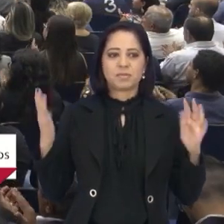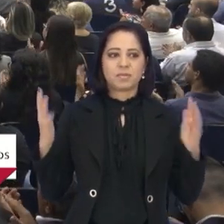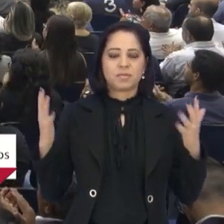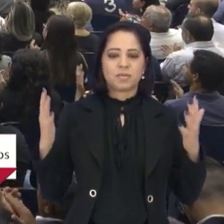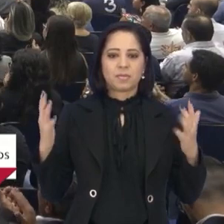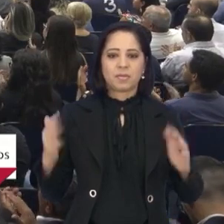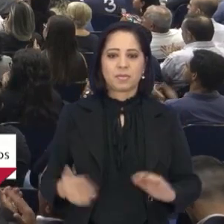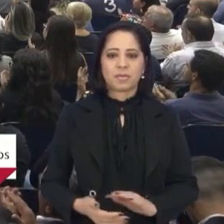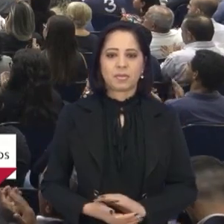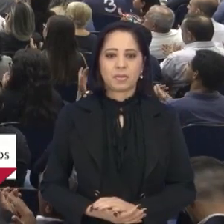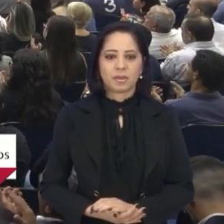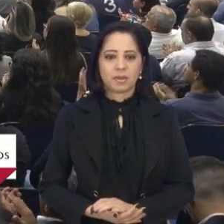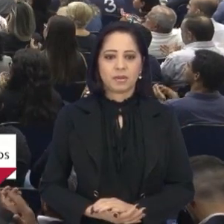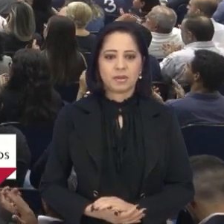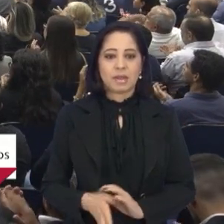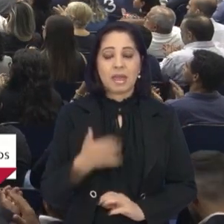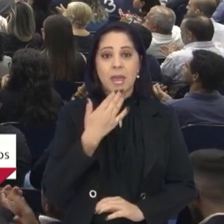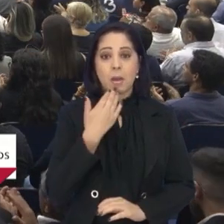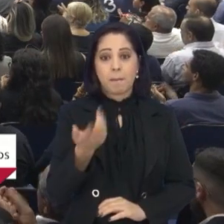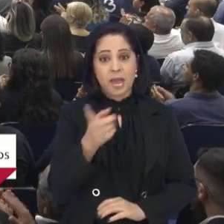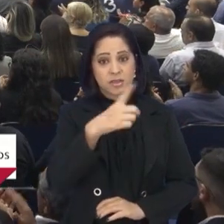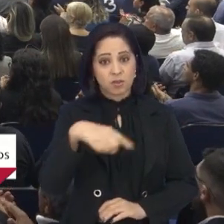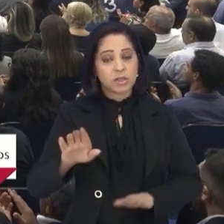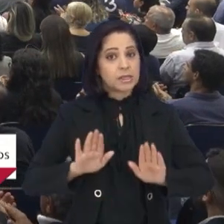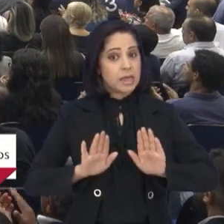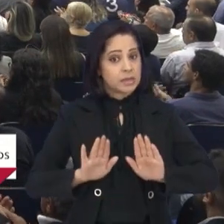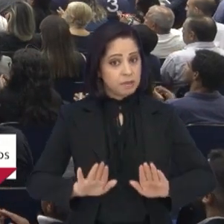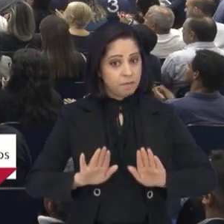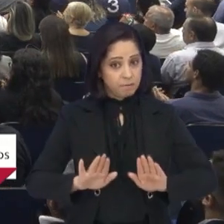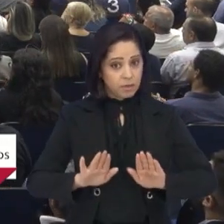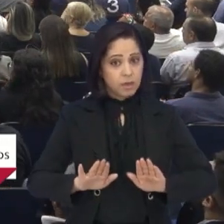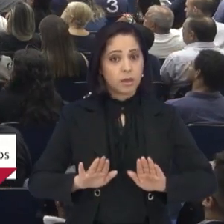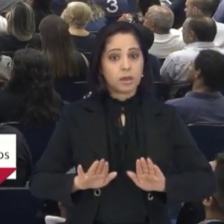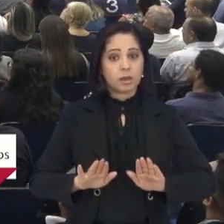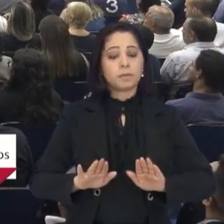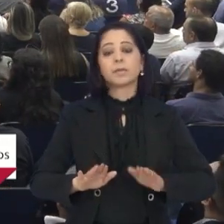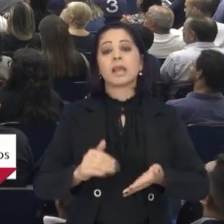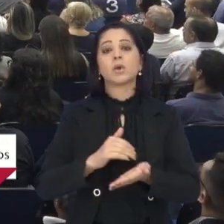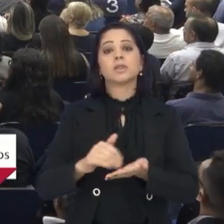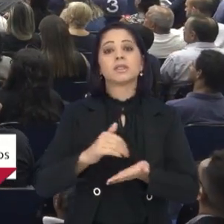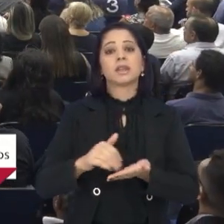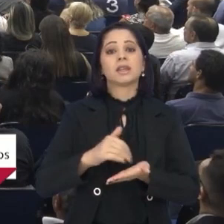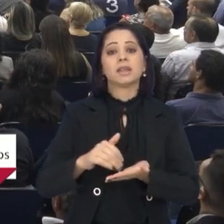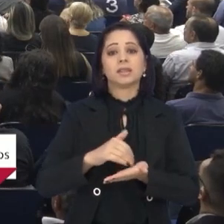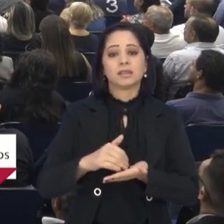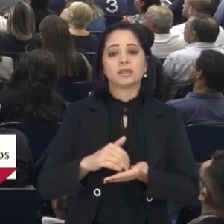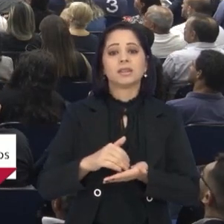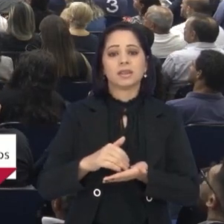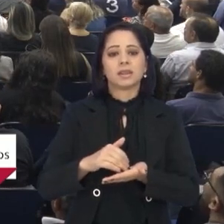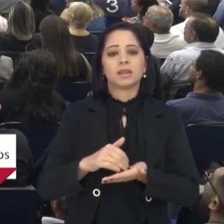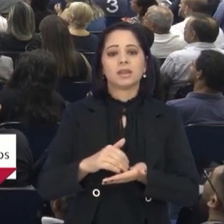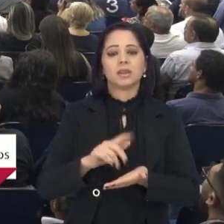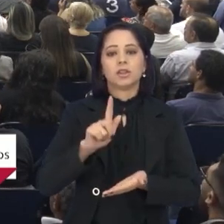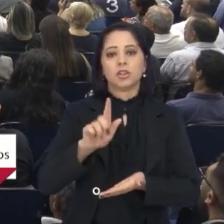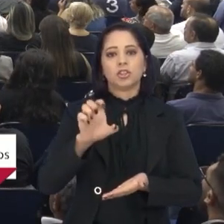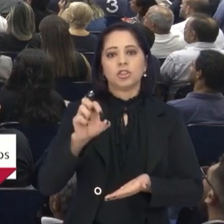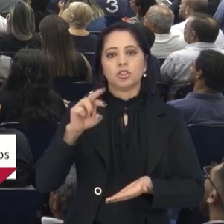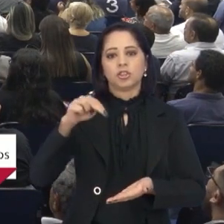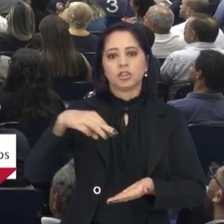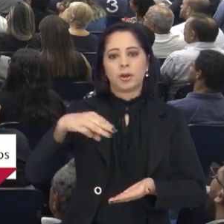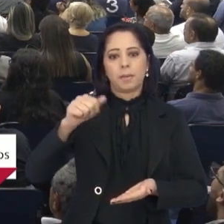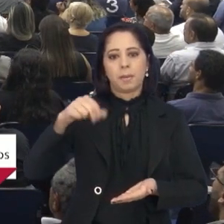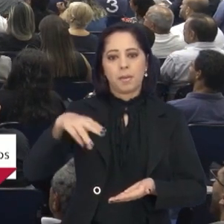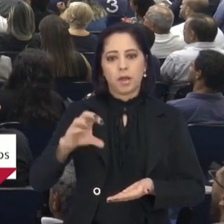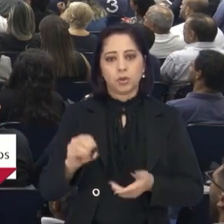estiveram e eu peço que permaneçam na nossa mesa de trabalho nosso secretário diretor geral eh Germano Fraga